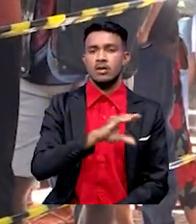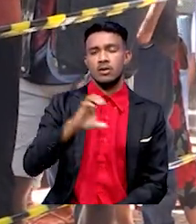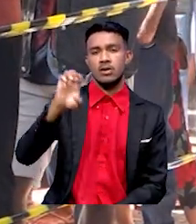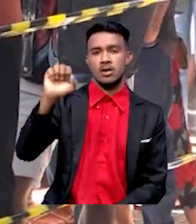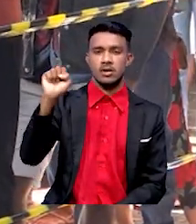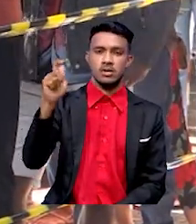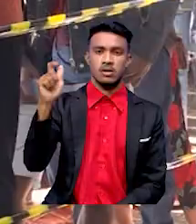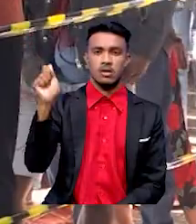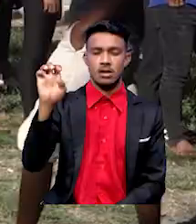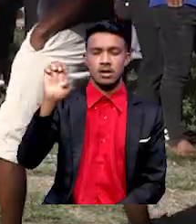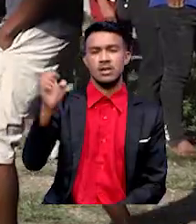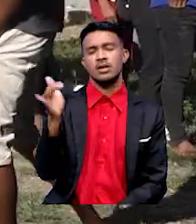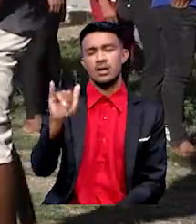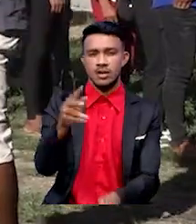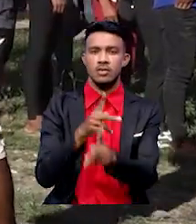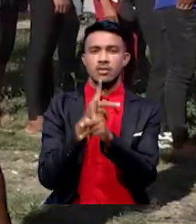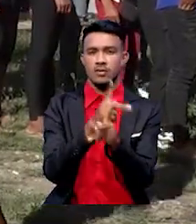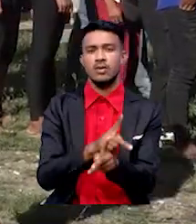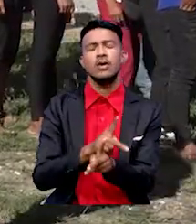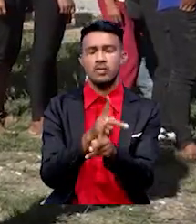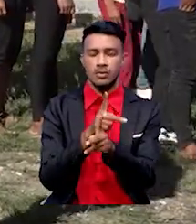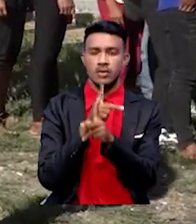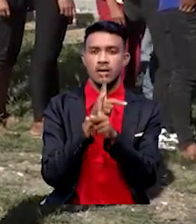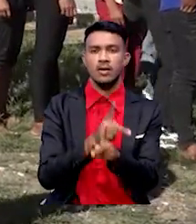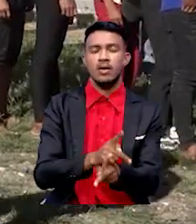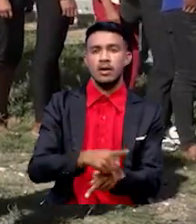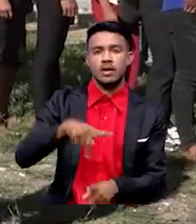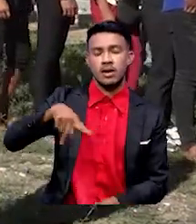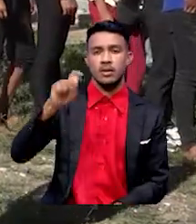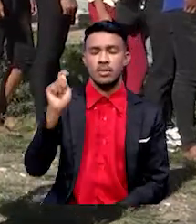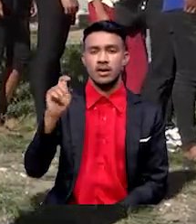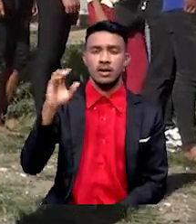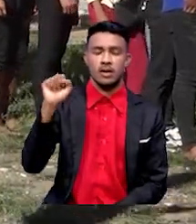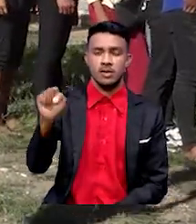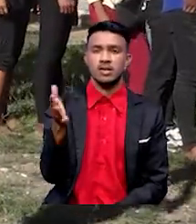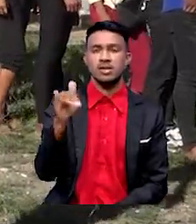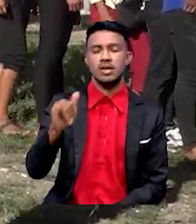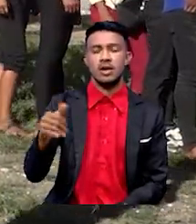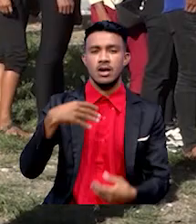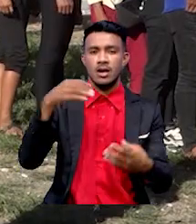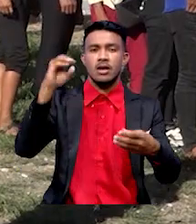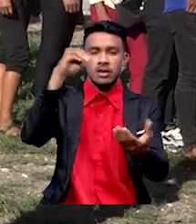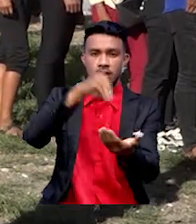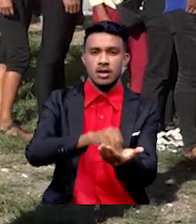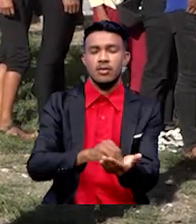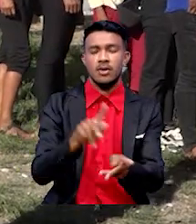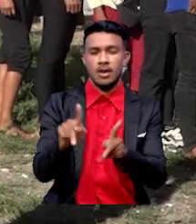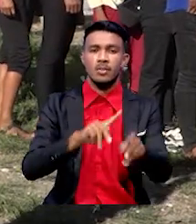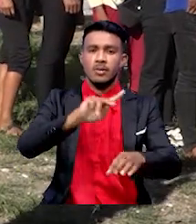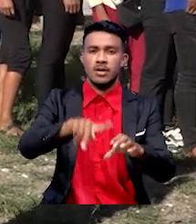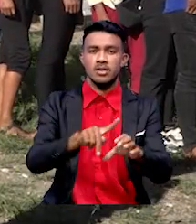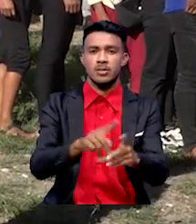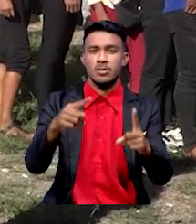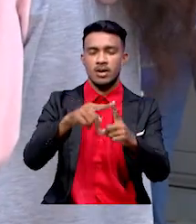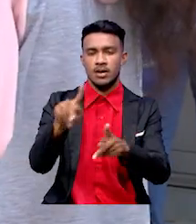Itatubele exerce ser função. Controla. TPS ser bem, mas ser monta. No EMA, participação vai EMA ser.